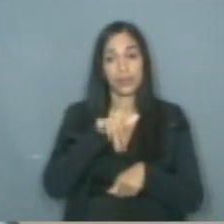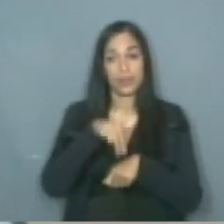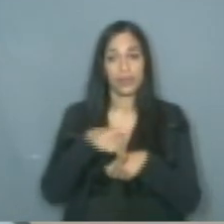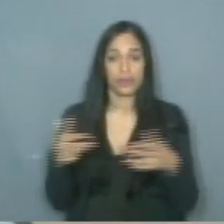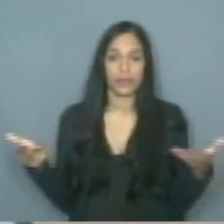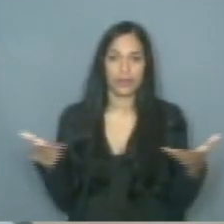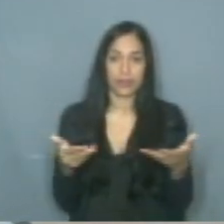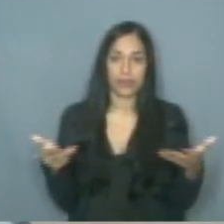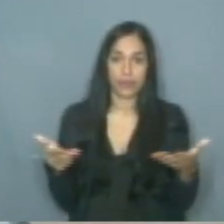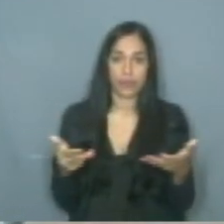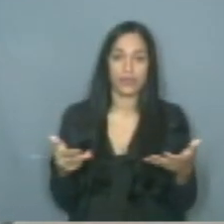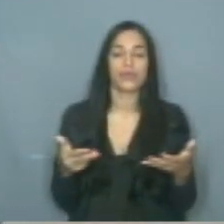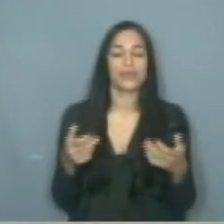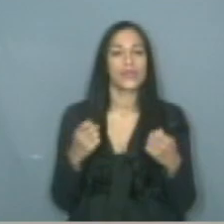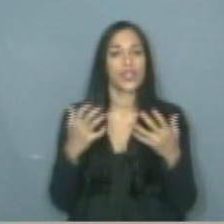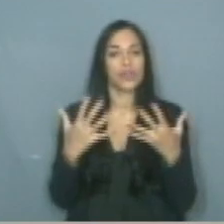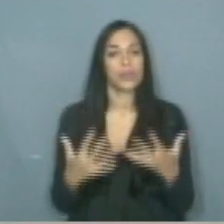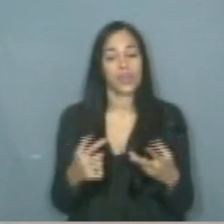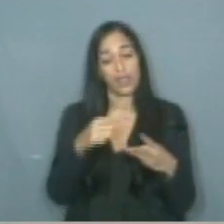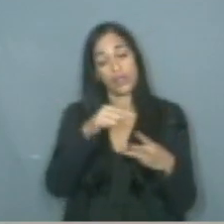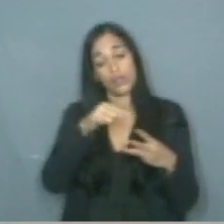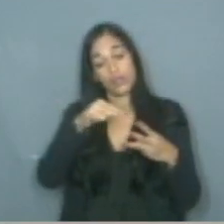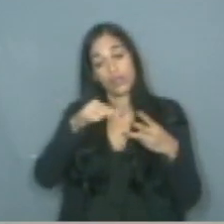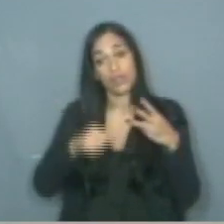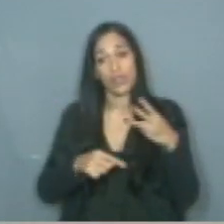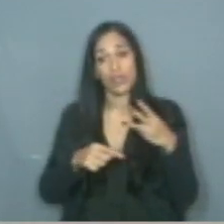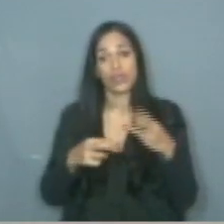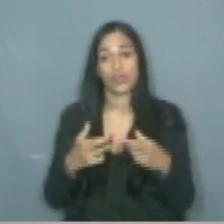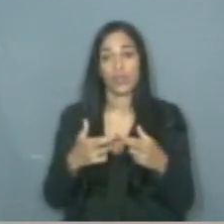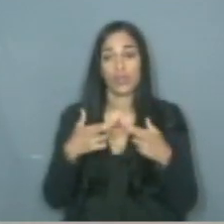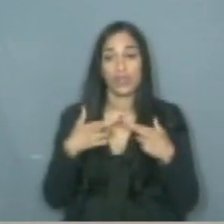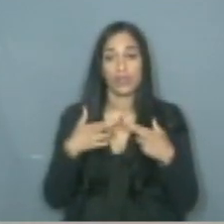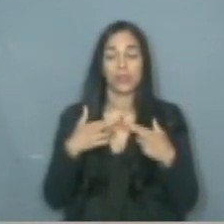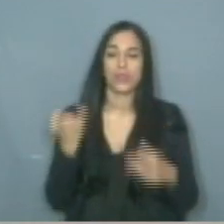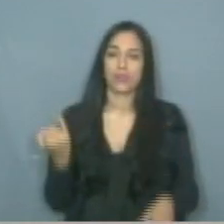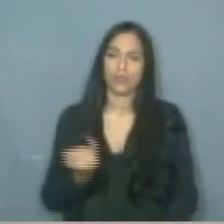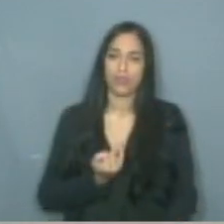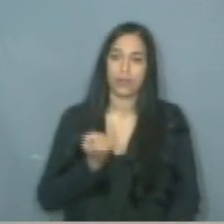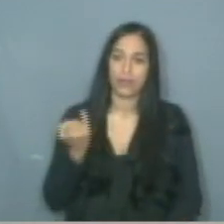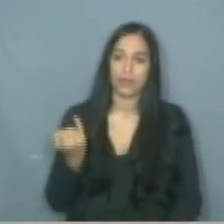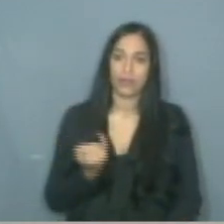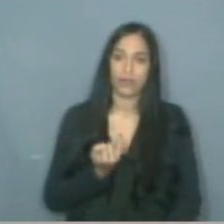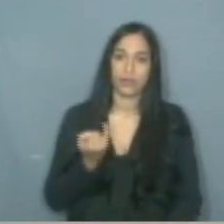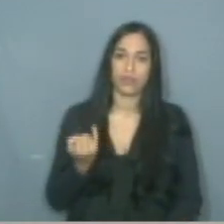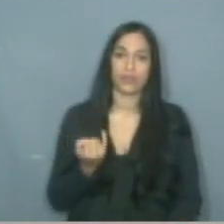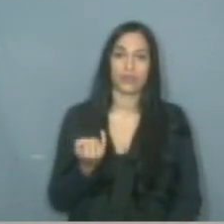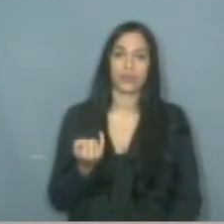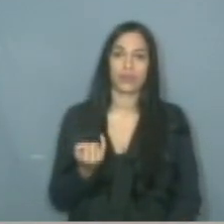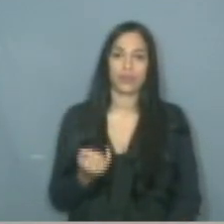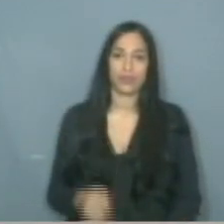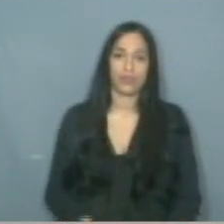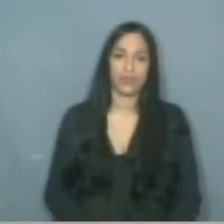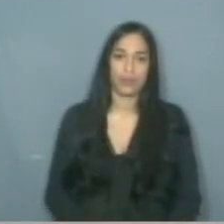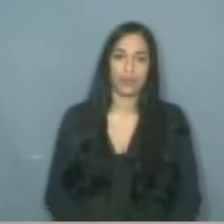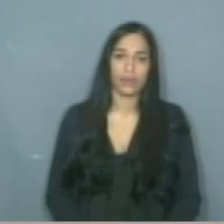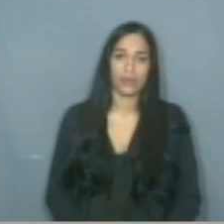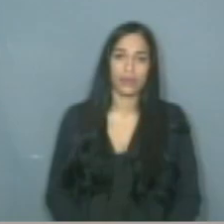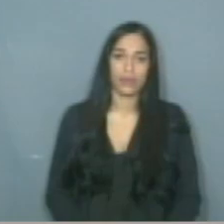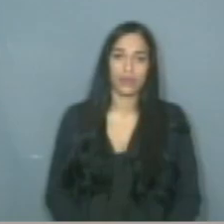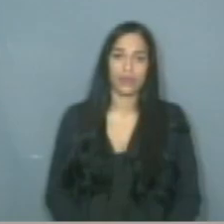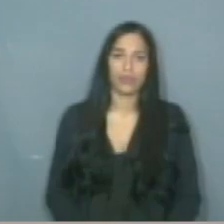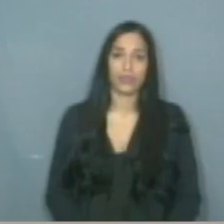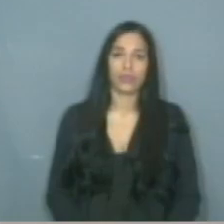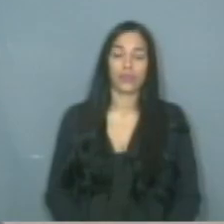tribuna exatamente para falar desses 3 requerimentos importantes. Um deles fala